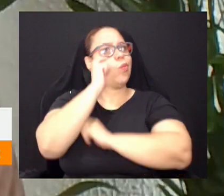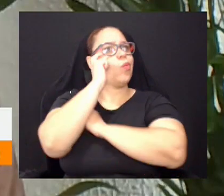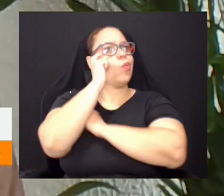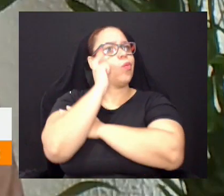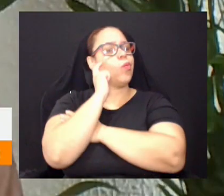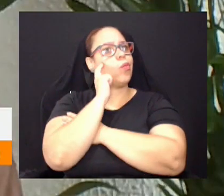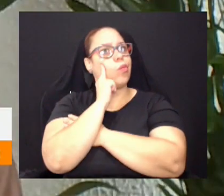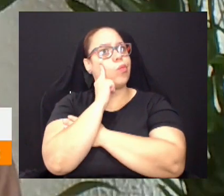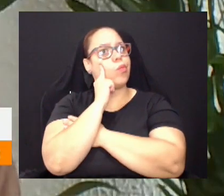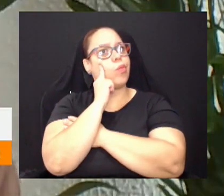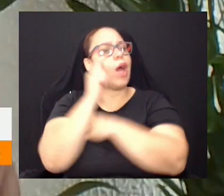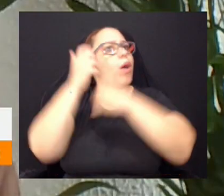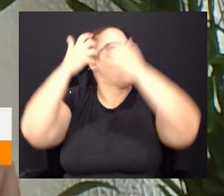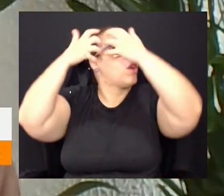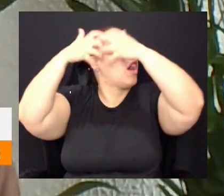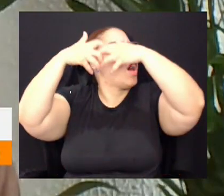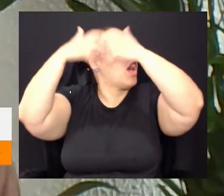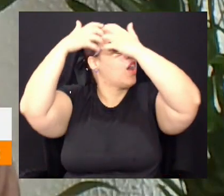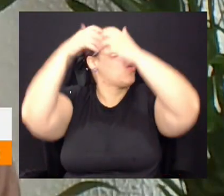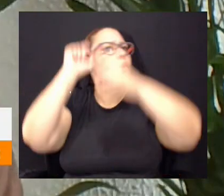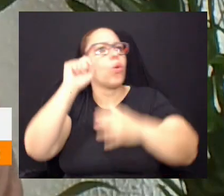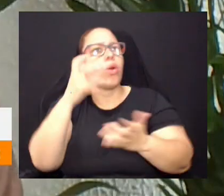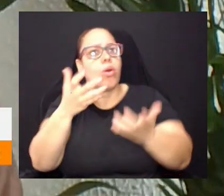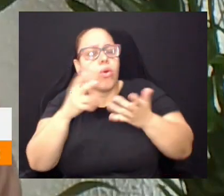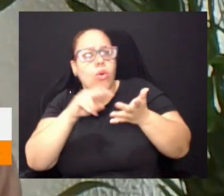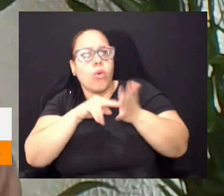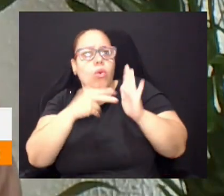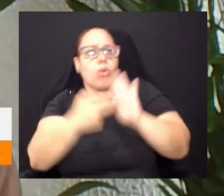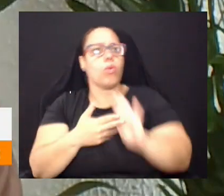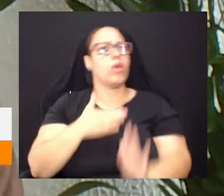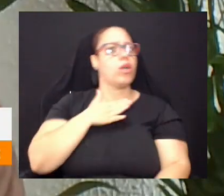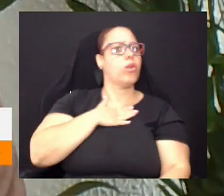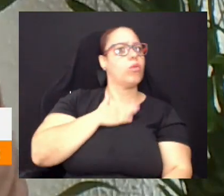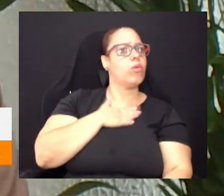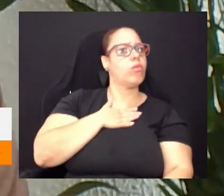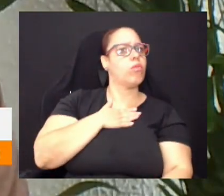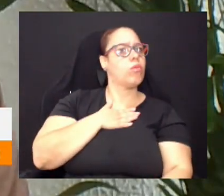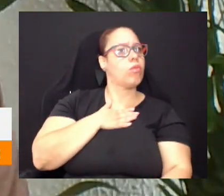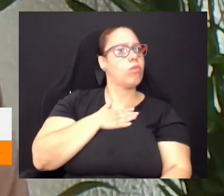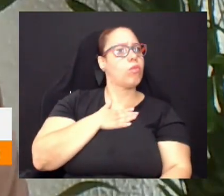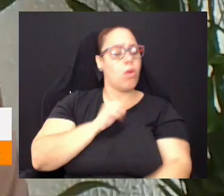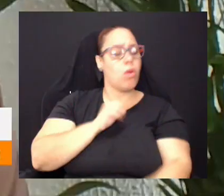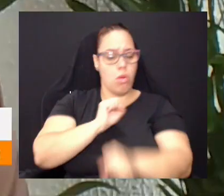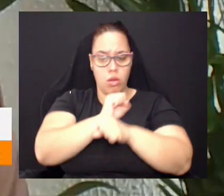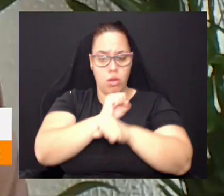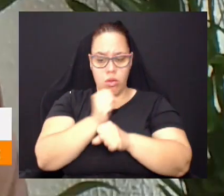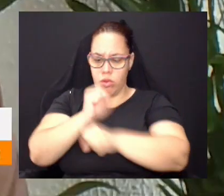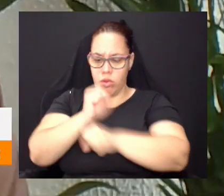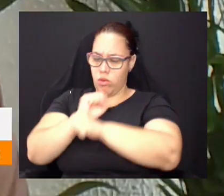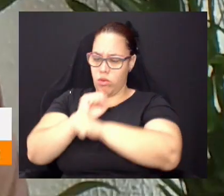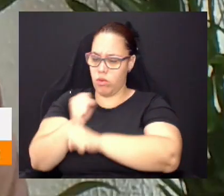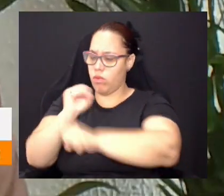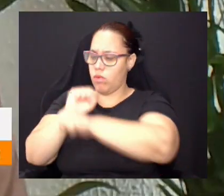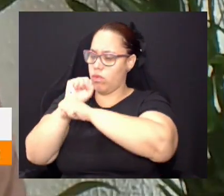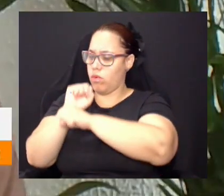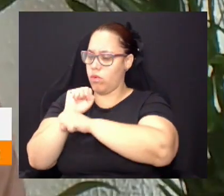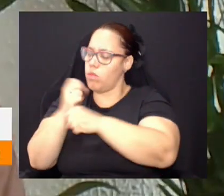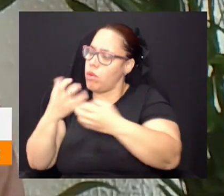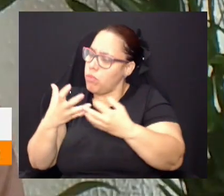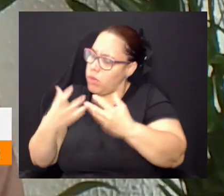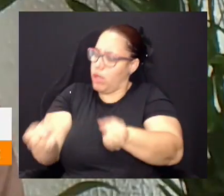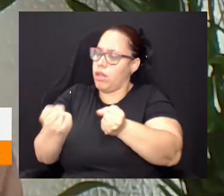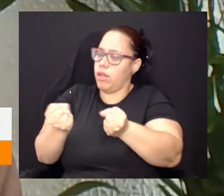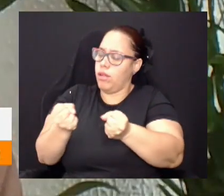que eu quero, o que faz sentido para mim, micro pausas para me acolher. E se